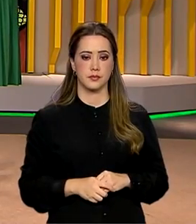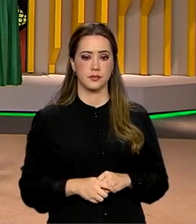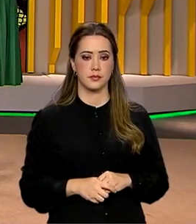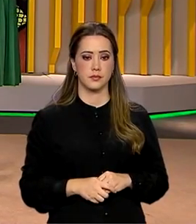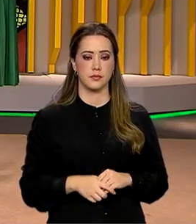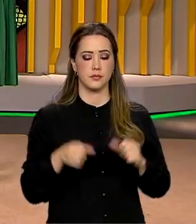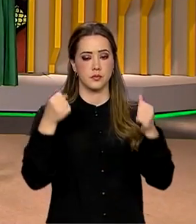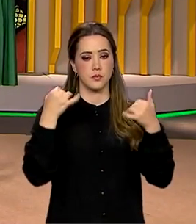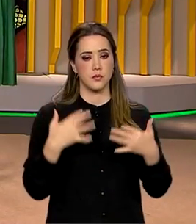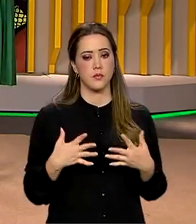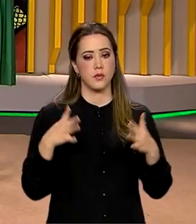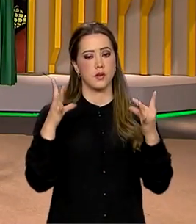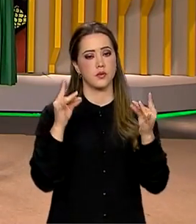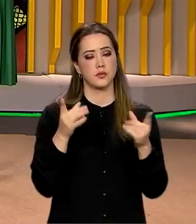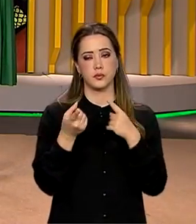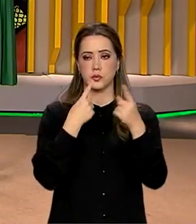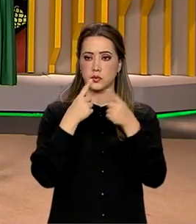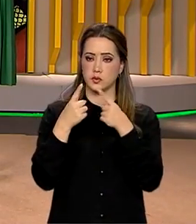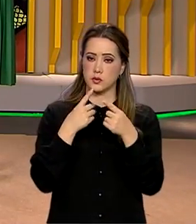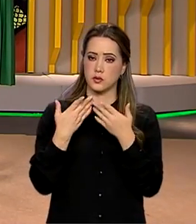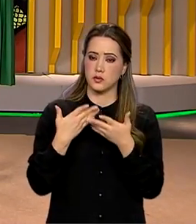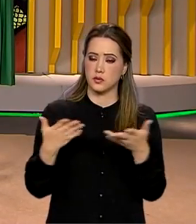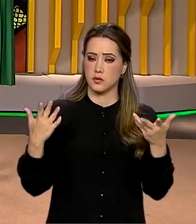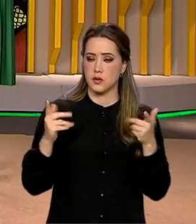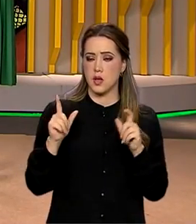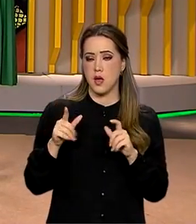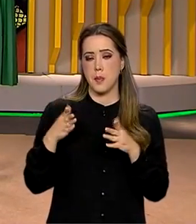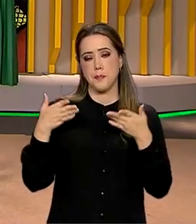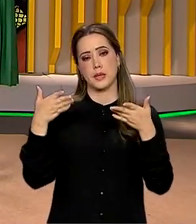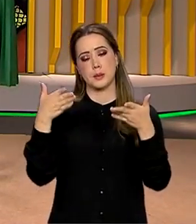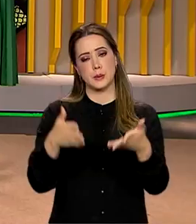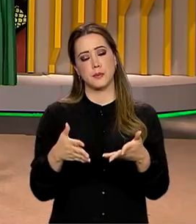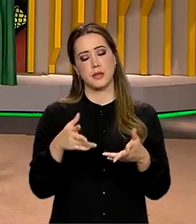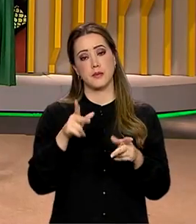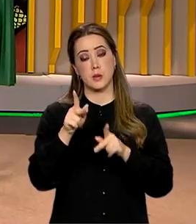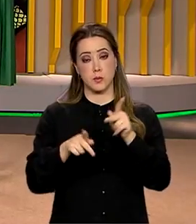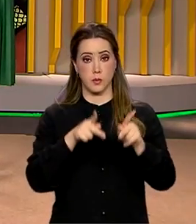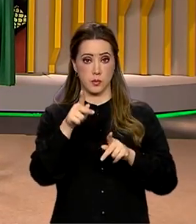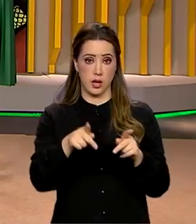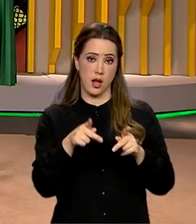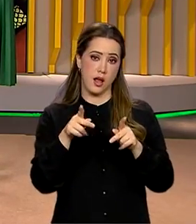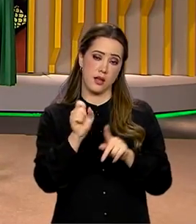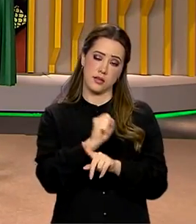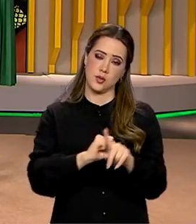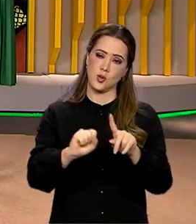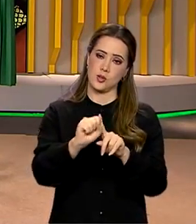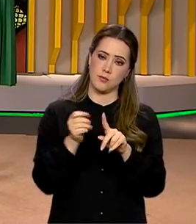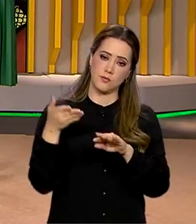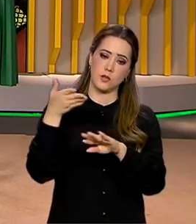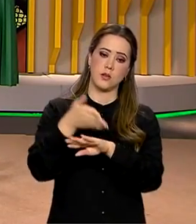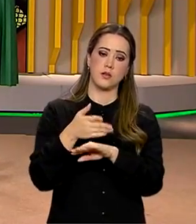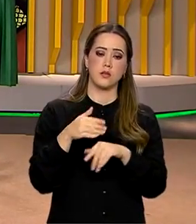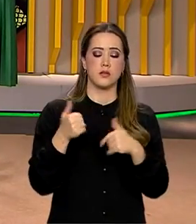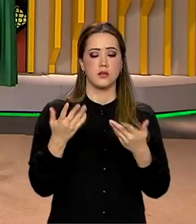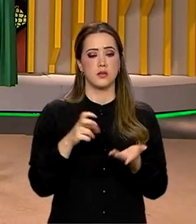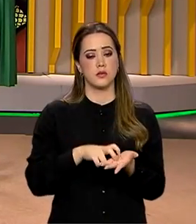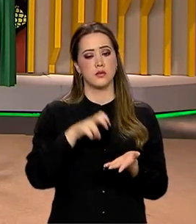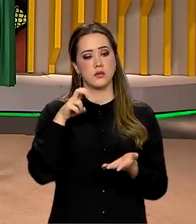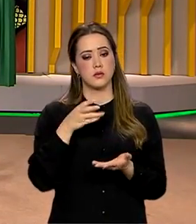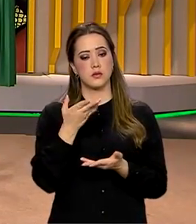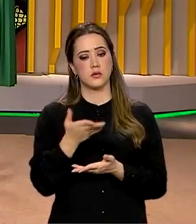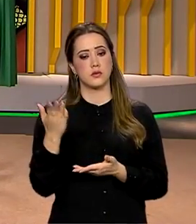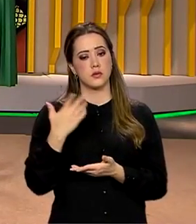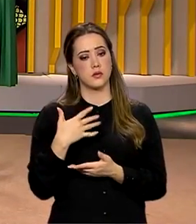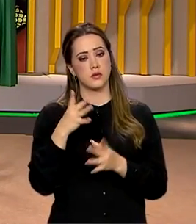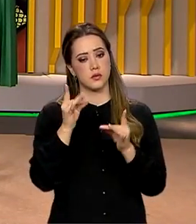E como a essência dos diálogos amazônicos é a participação plural, né, de toda a sociedade mesmo. Pela manhã, aí em Belém,